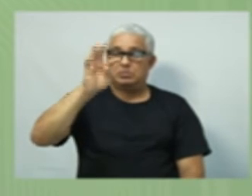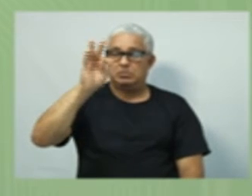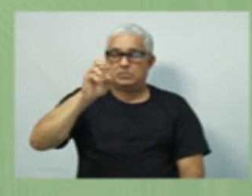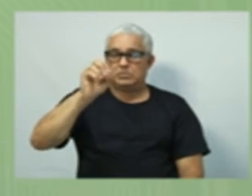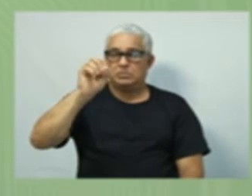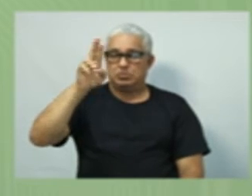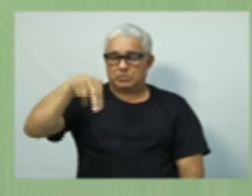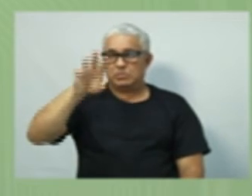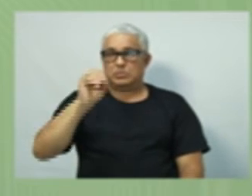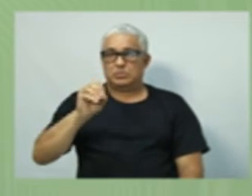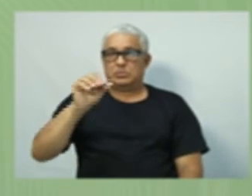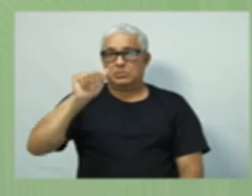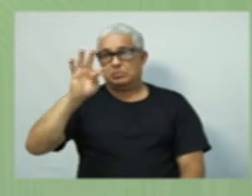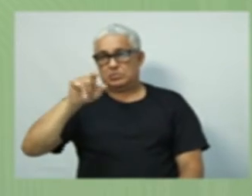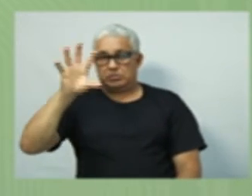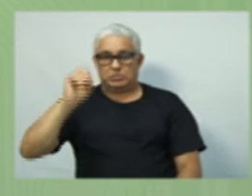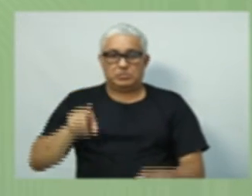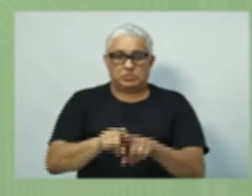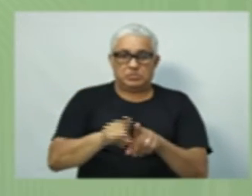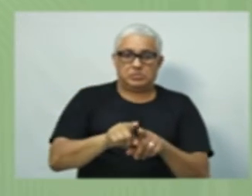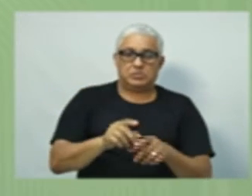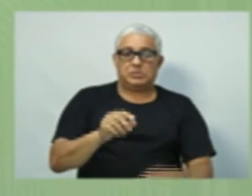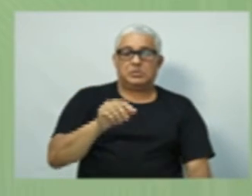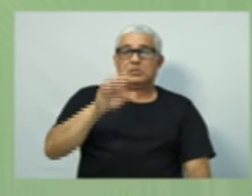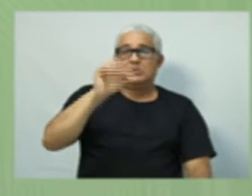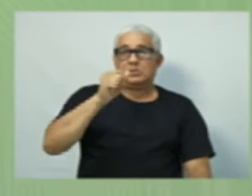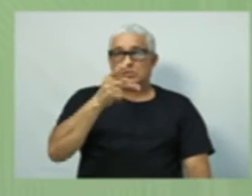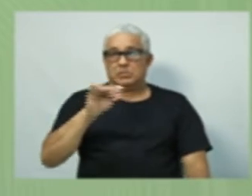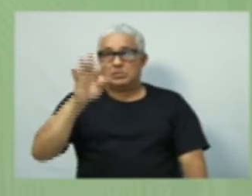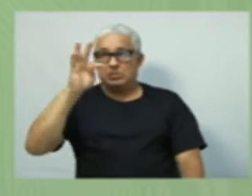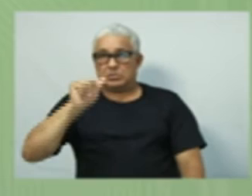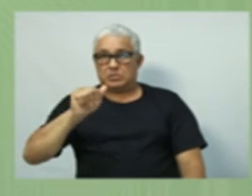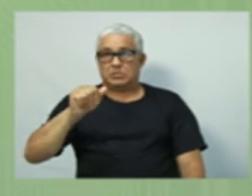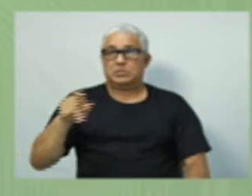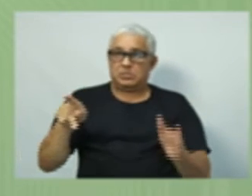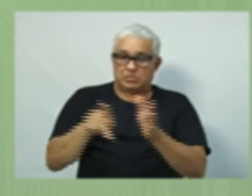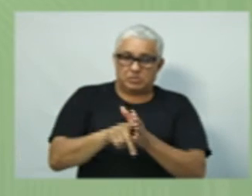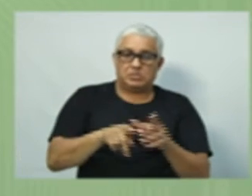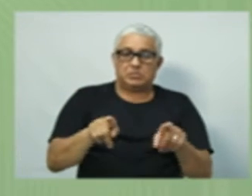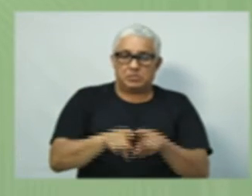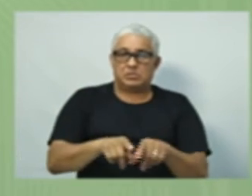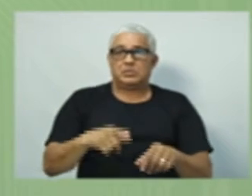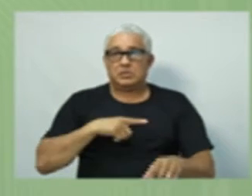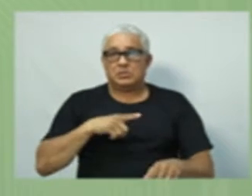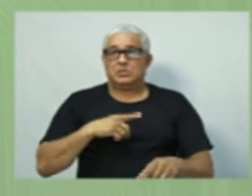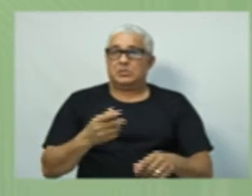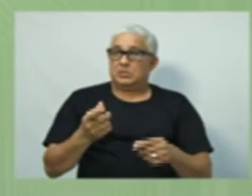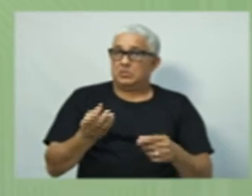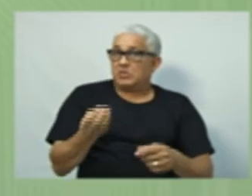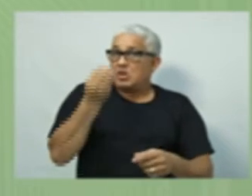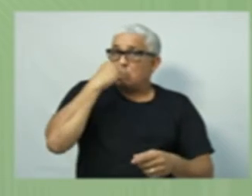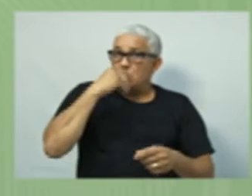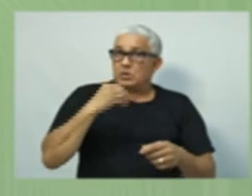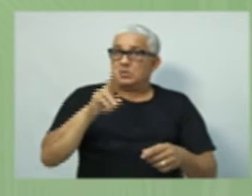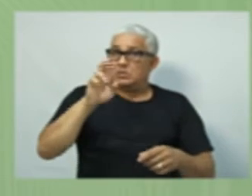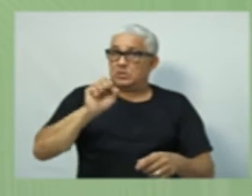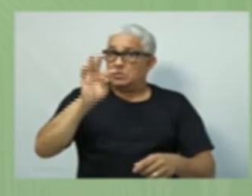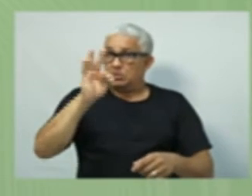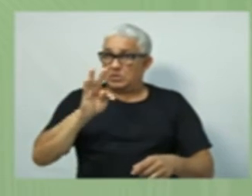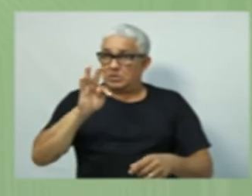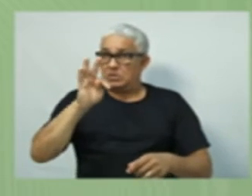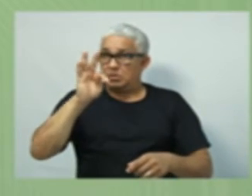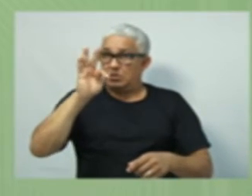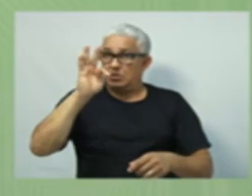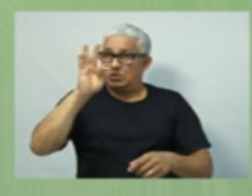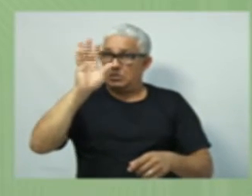o capital próprio ou seja o quanto eu retornei quantidade retorno de luddy rentabilidade pra mim de renda pra mim sobre o